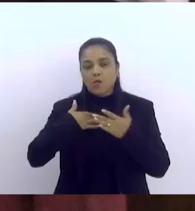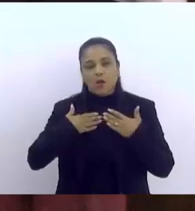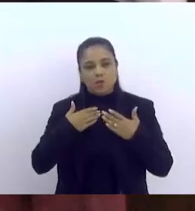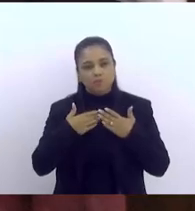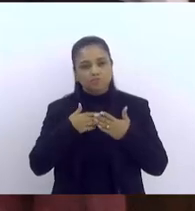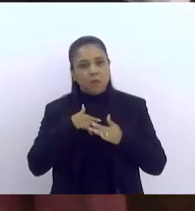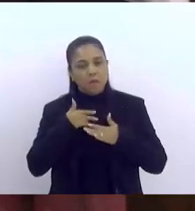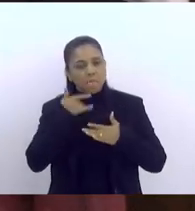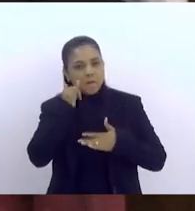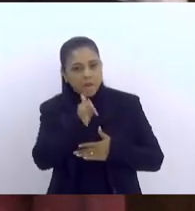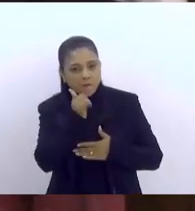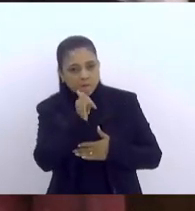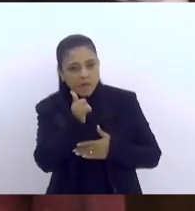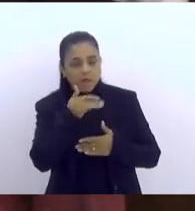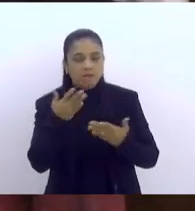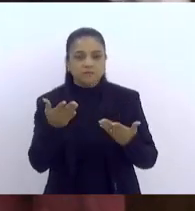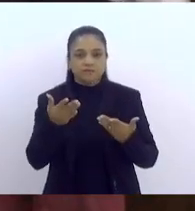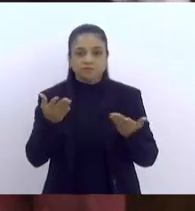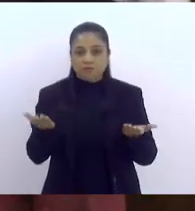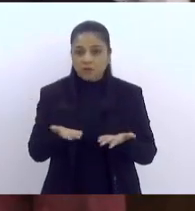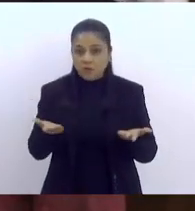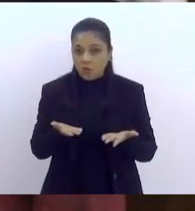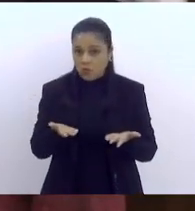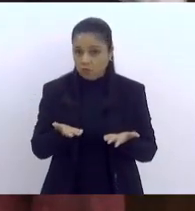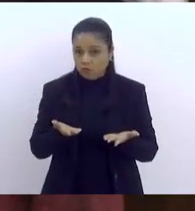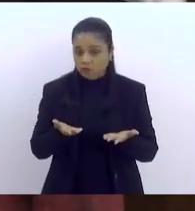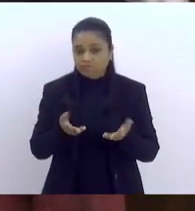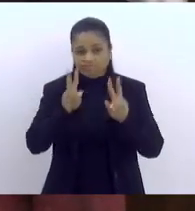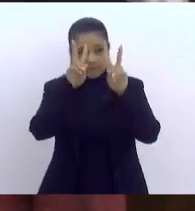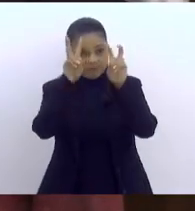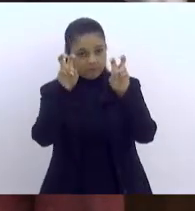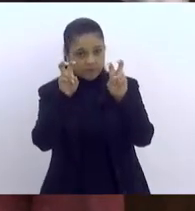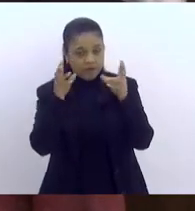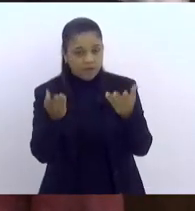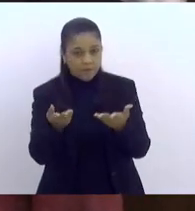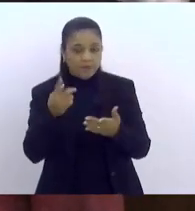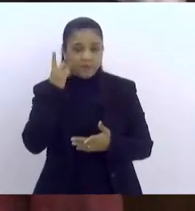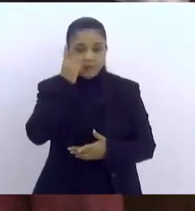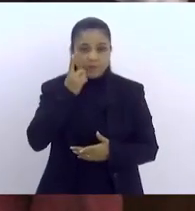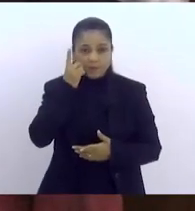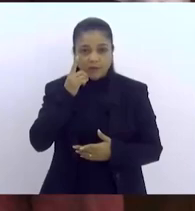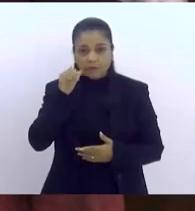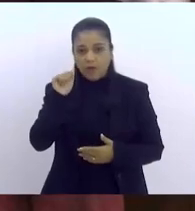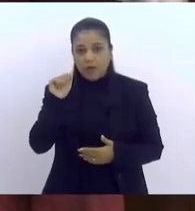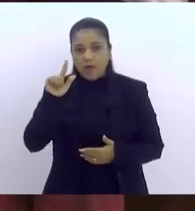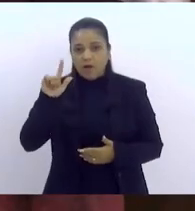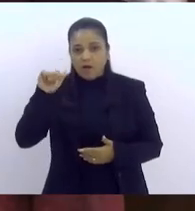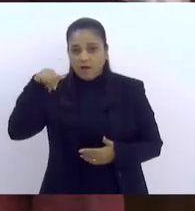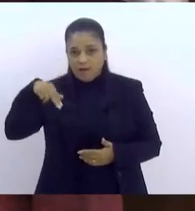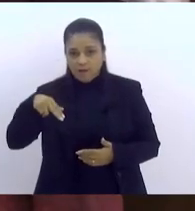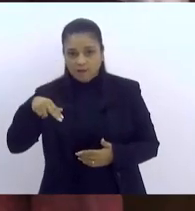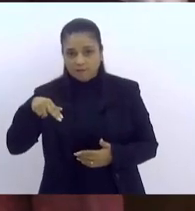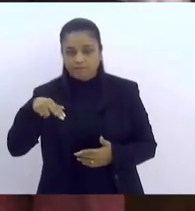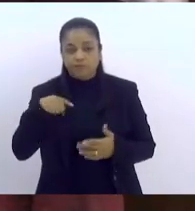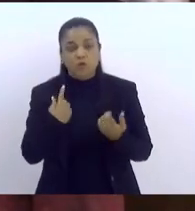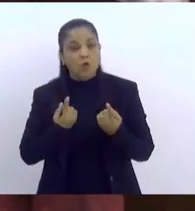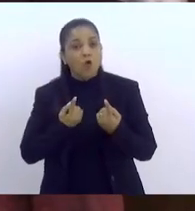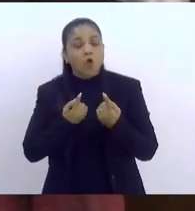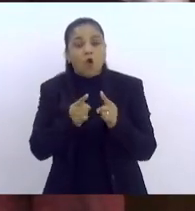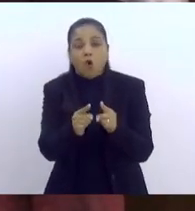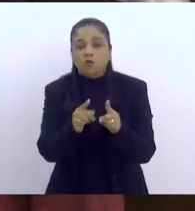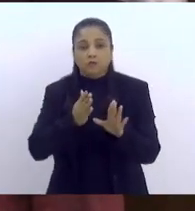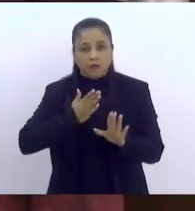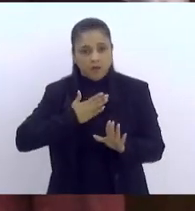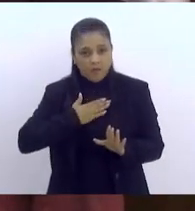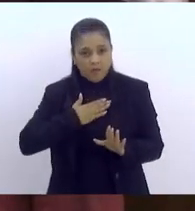relação aos fatos trazidos aqui hoje pelo deputado Alan e dizer que eu sou contra qualquer tipo